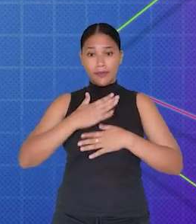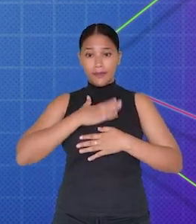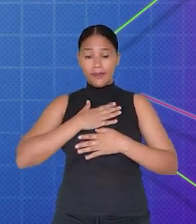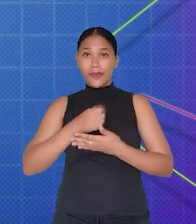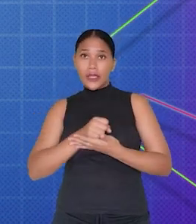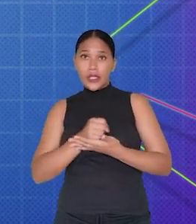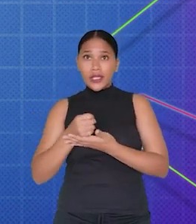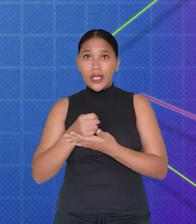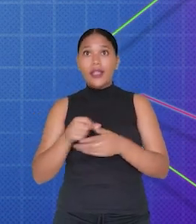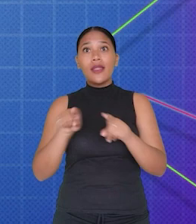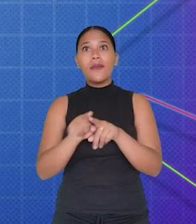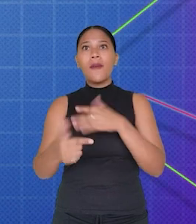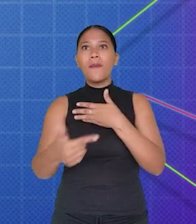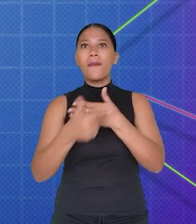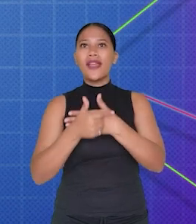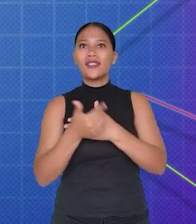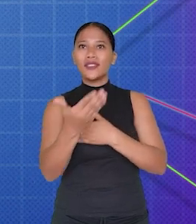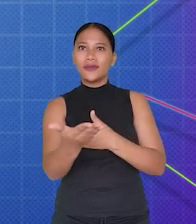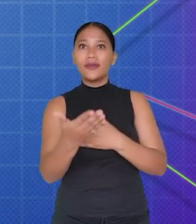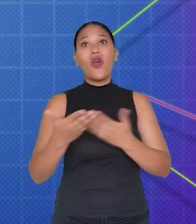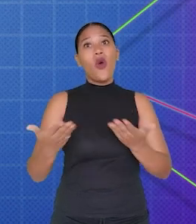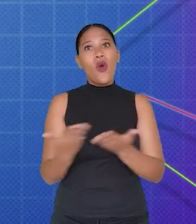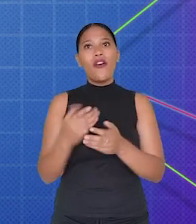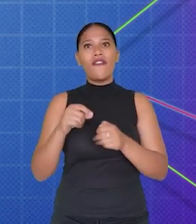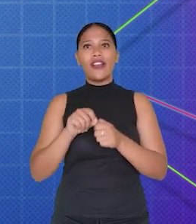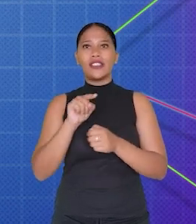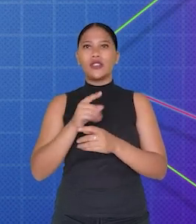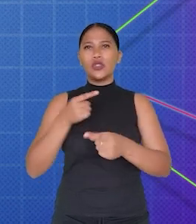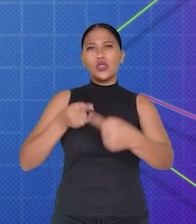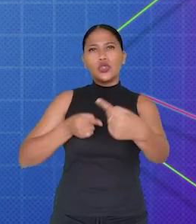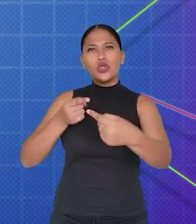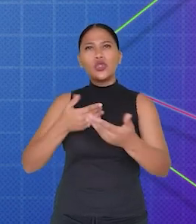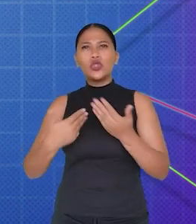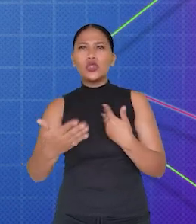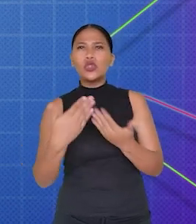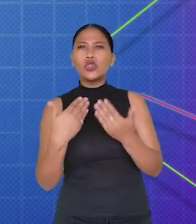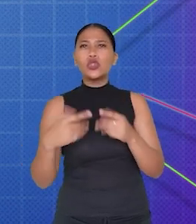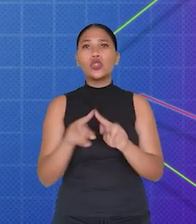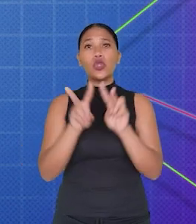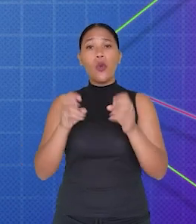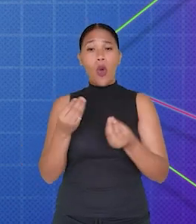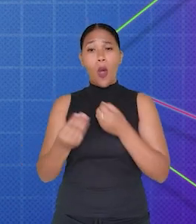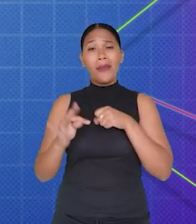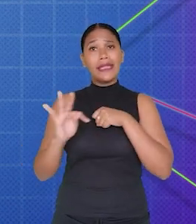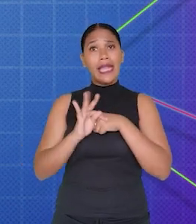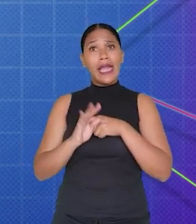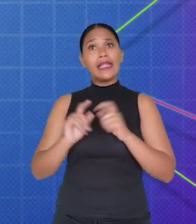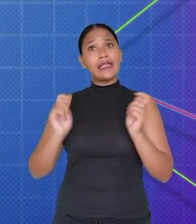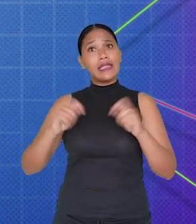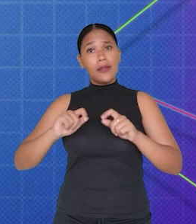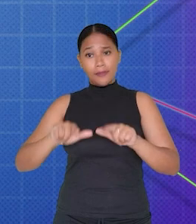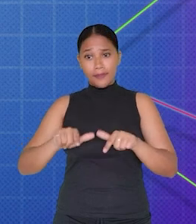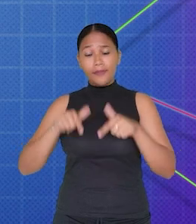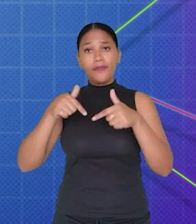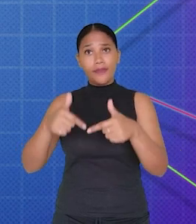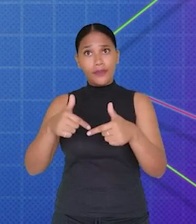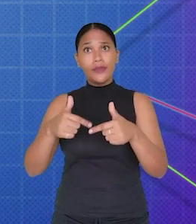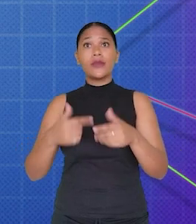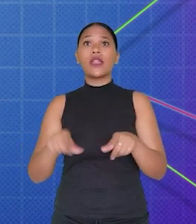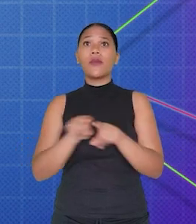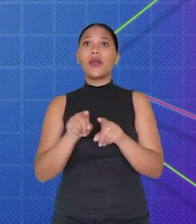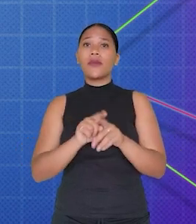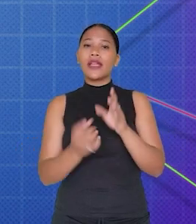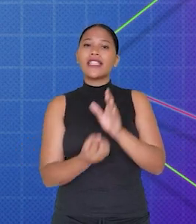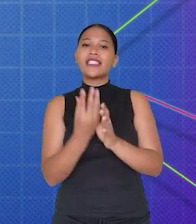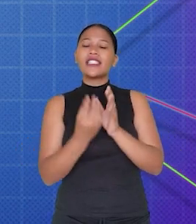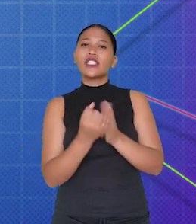entre o jogador e o personagem. E é isso que faremos hoje, discutir sobre como essa técnica pode ser aplicada de maneira